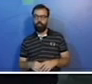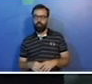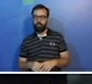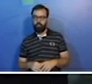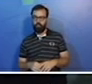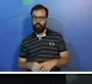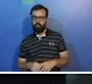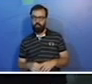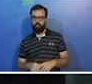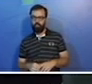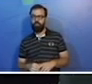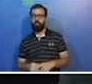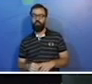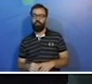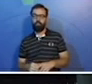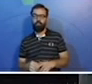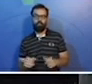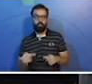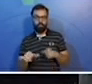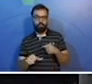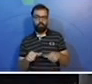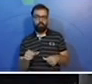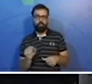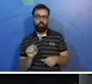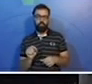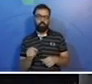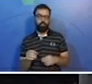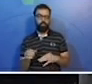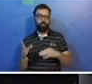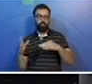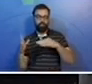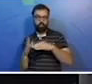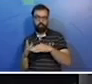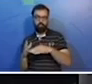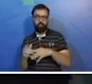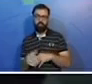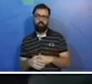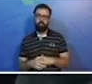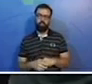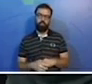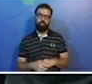para outra. Olha lá, está mudando o quê? O final.